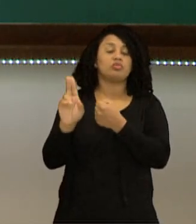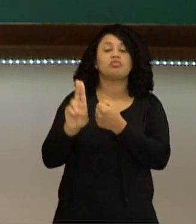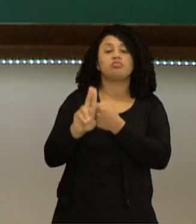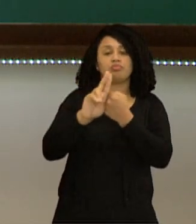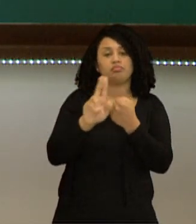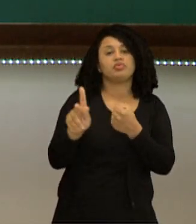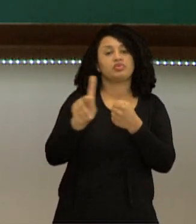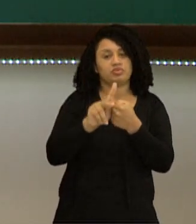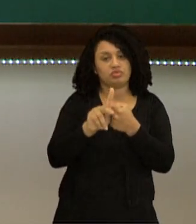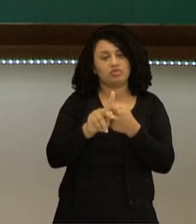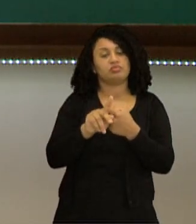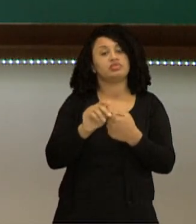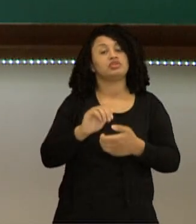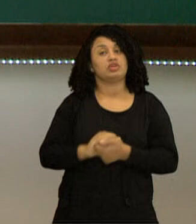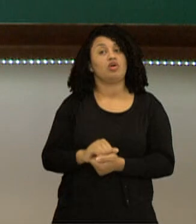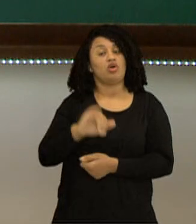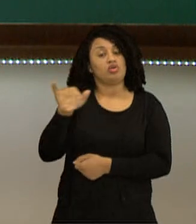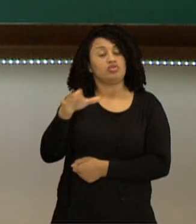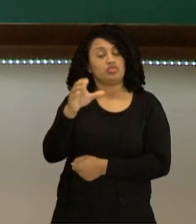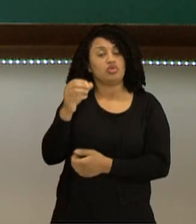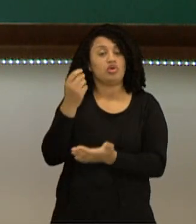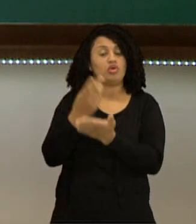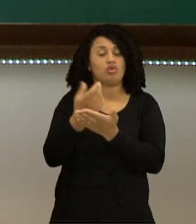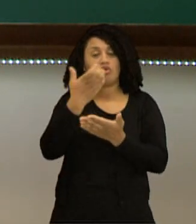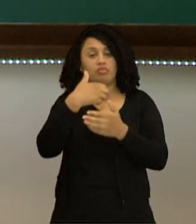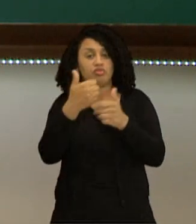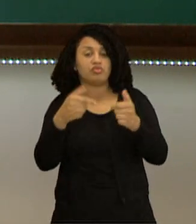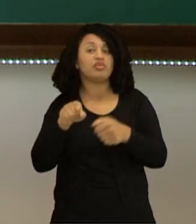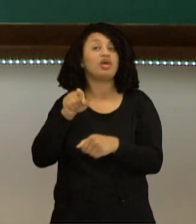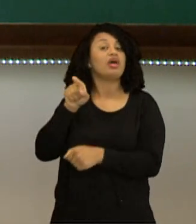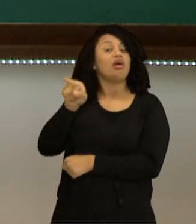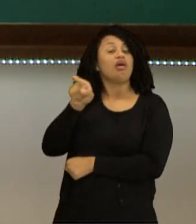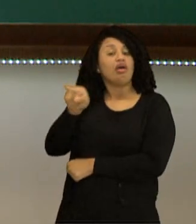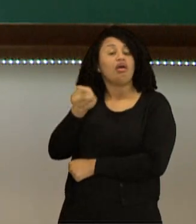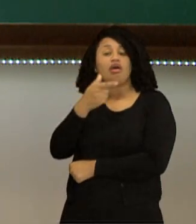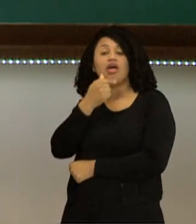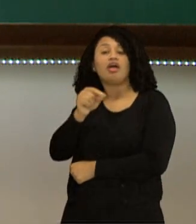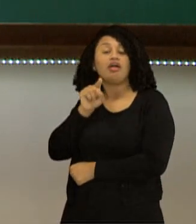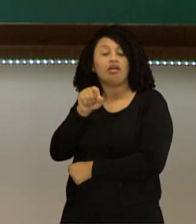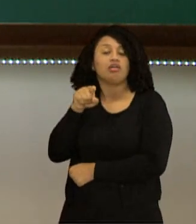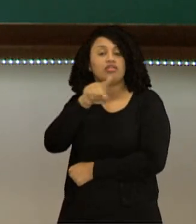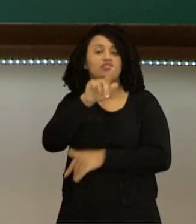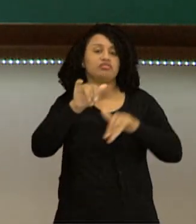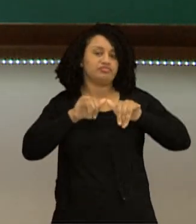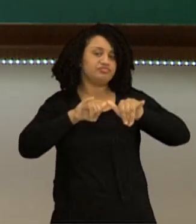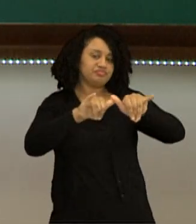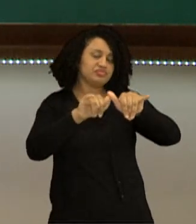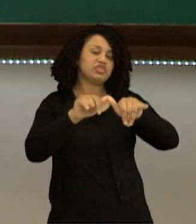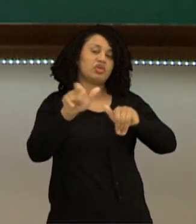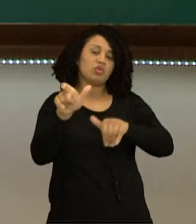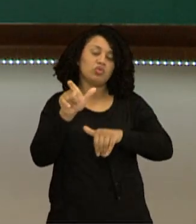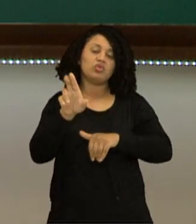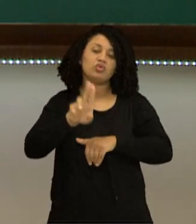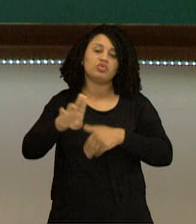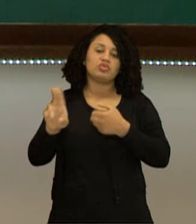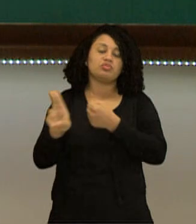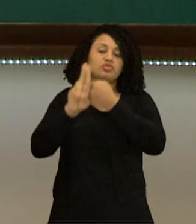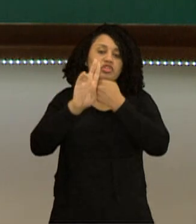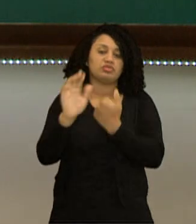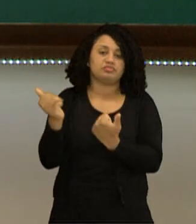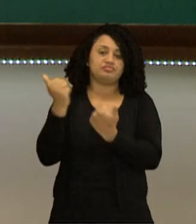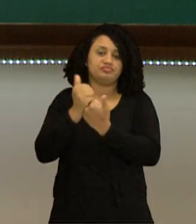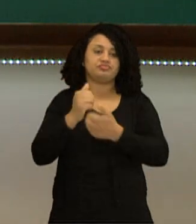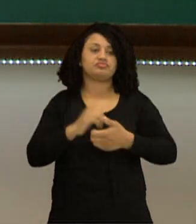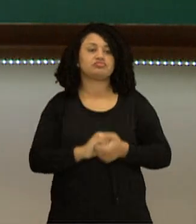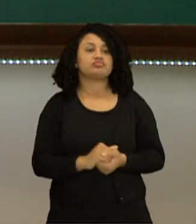frutas, ele foi ao mercado e assim por diante, certo? Eu vou usar o pronome para fazer essa substituição. O tipo de